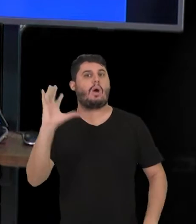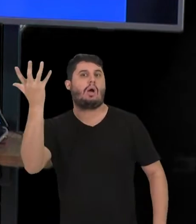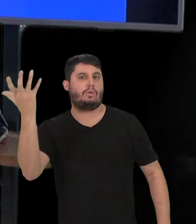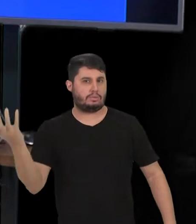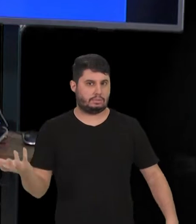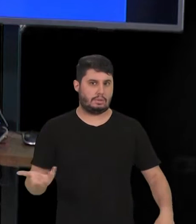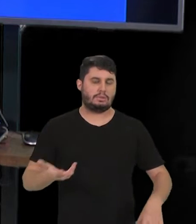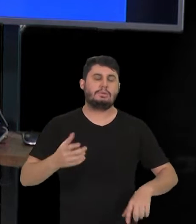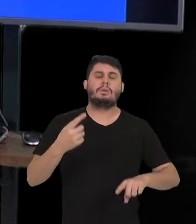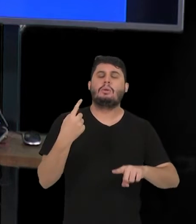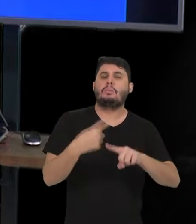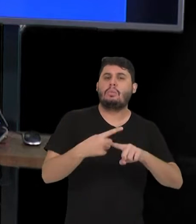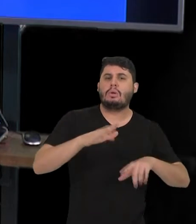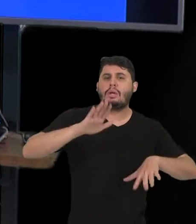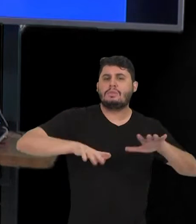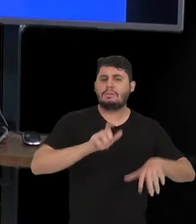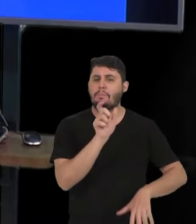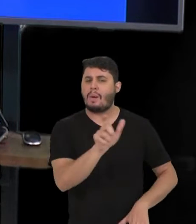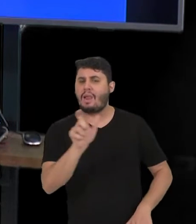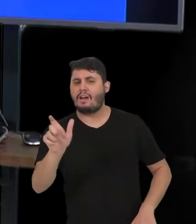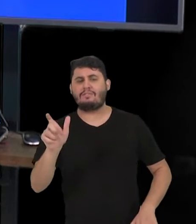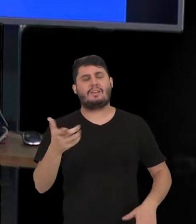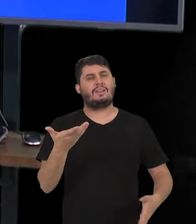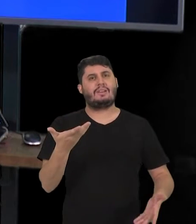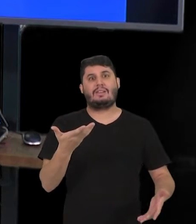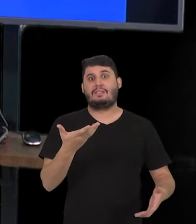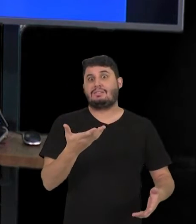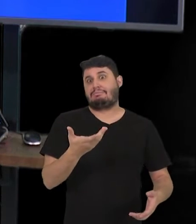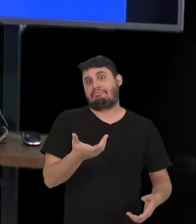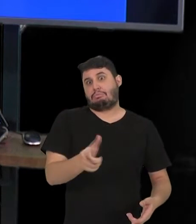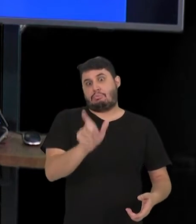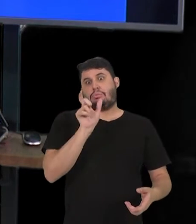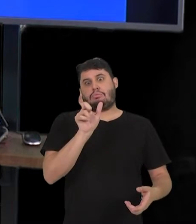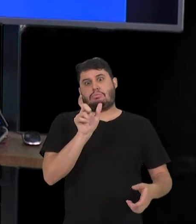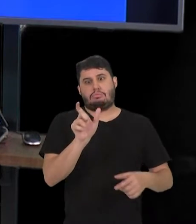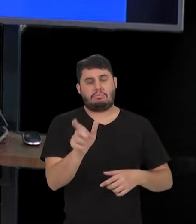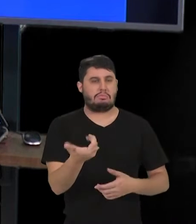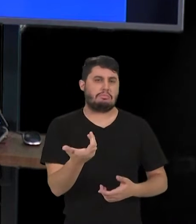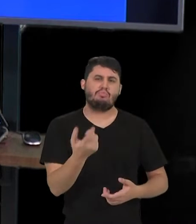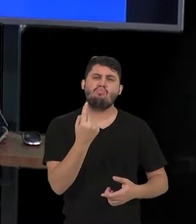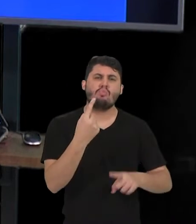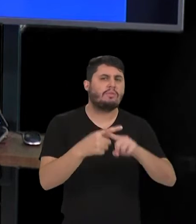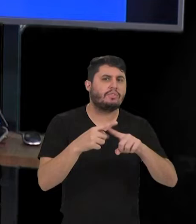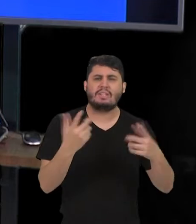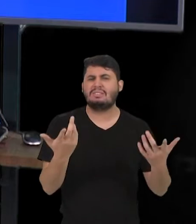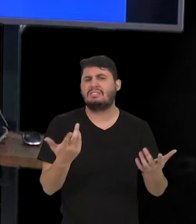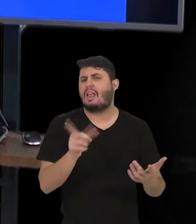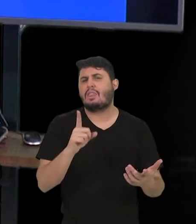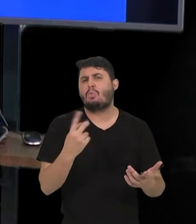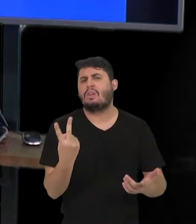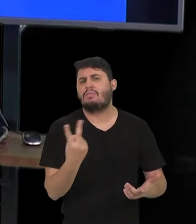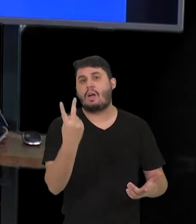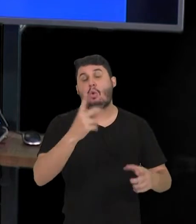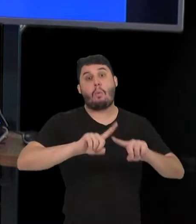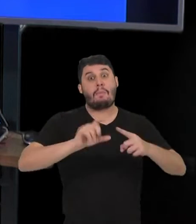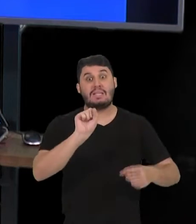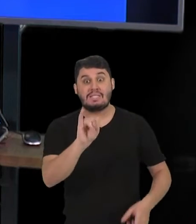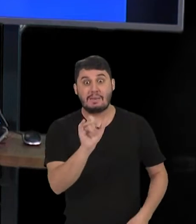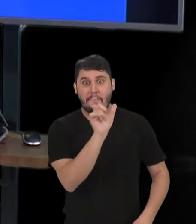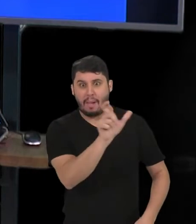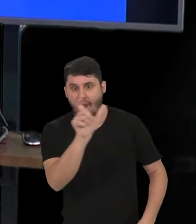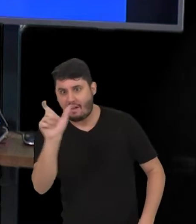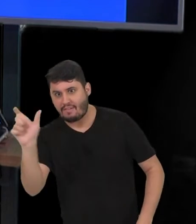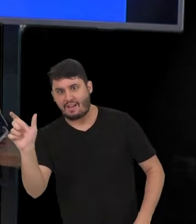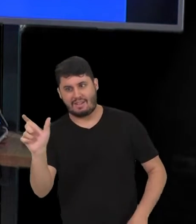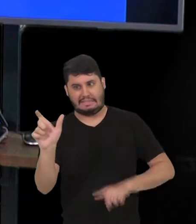questão. Então, esquece. A palavra pode aparecer uma vez e não ter peso nenhum no texto. Mas se ela aparece 2, 3 vezes, e se você conhece aquela palavra,